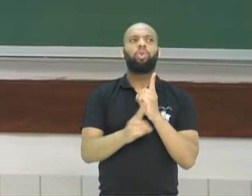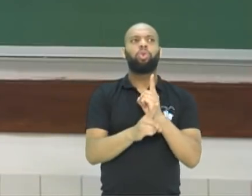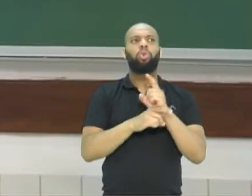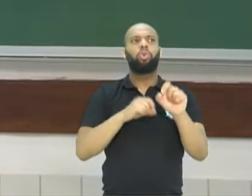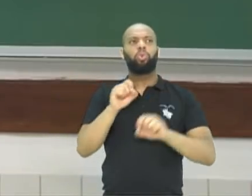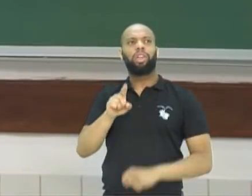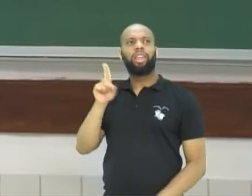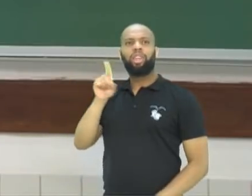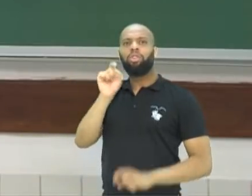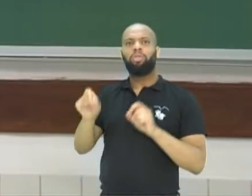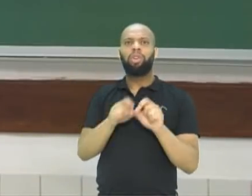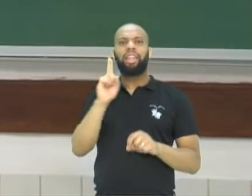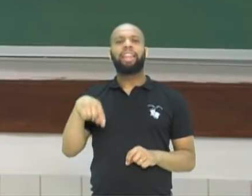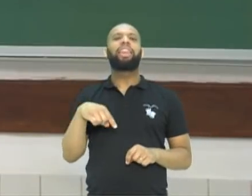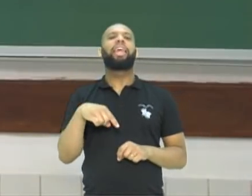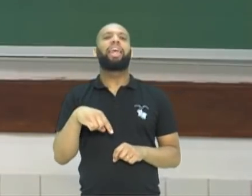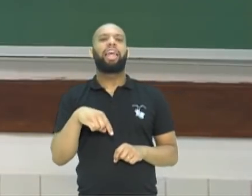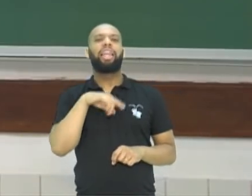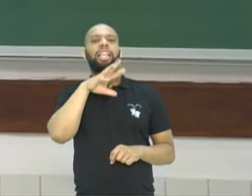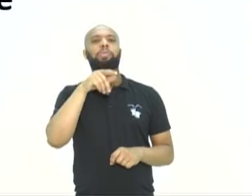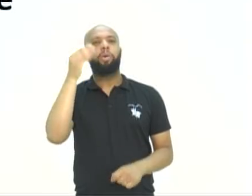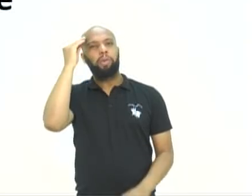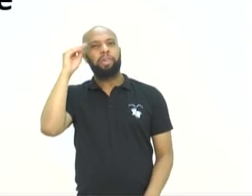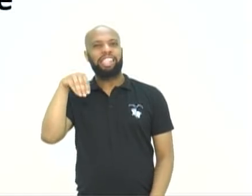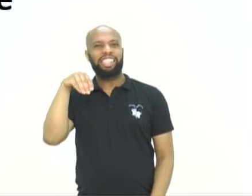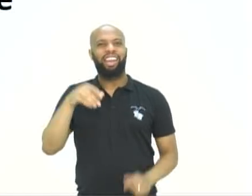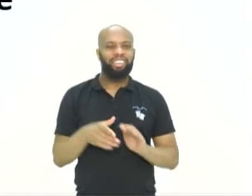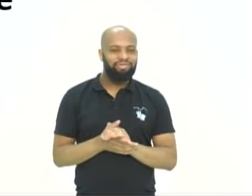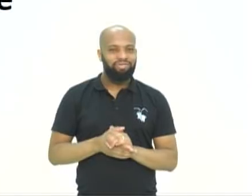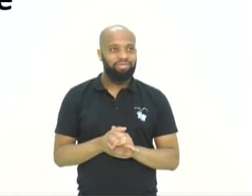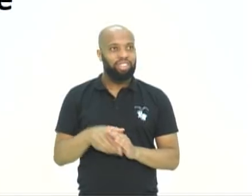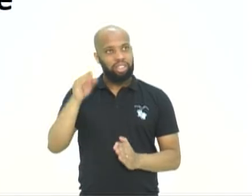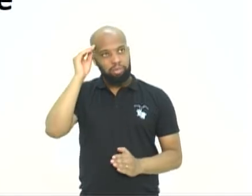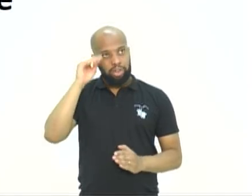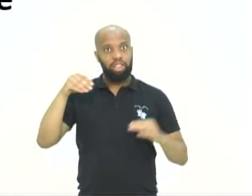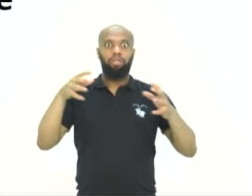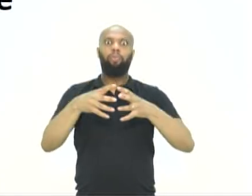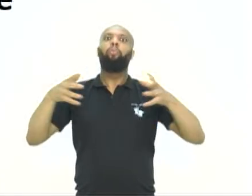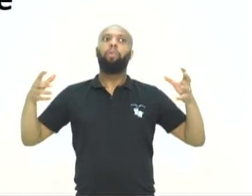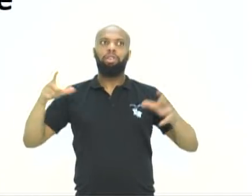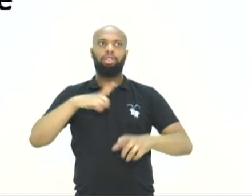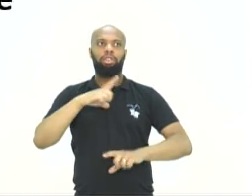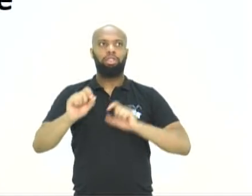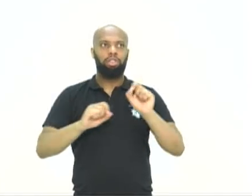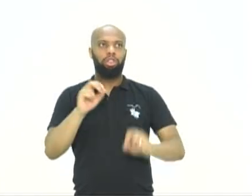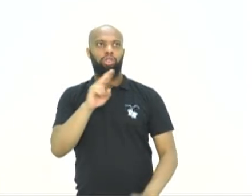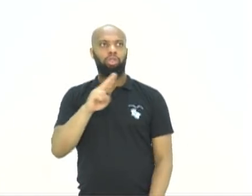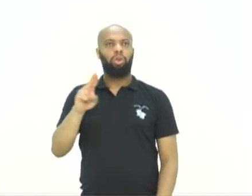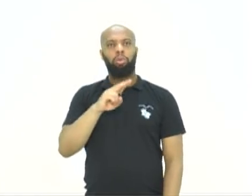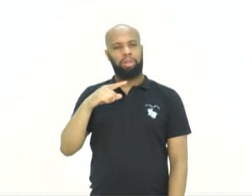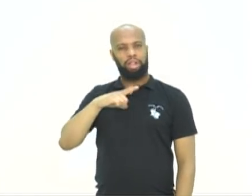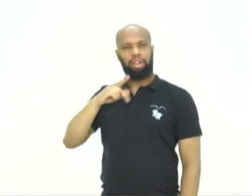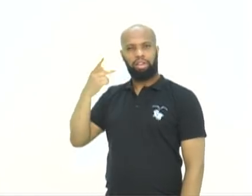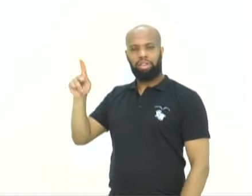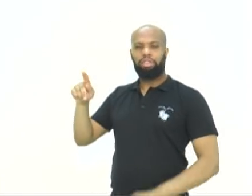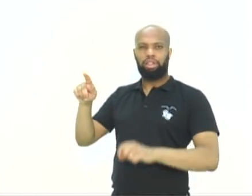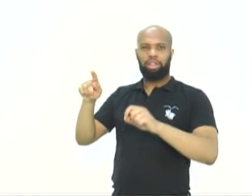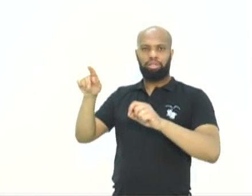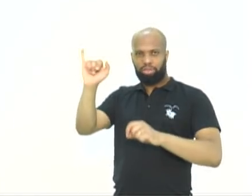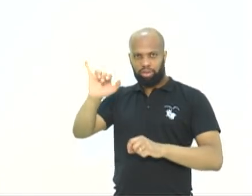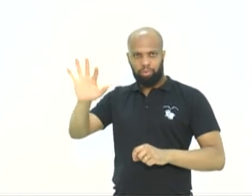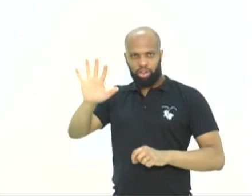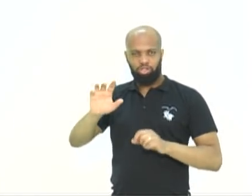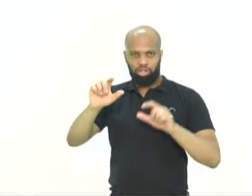como a preguiça gigante, né? Então ele encontrou lá um fóssil da preguiça gigante, o megatério. Lá na parte